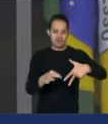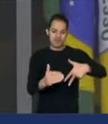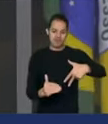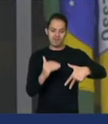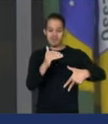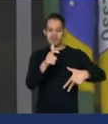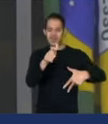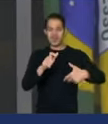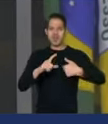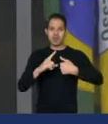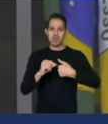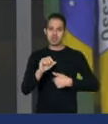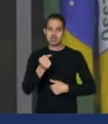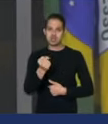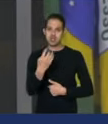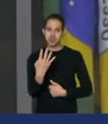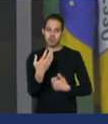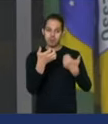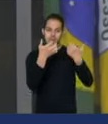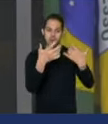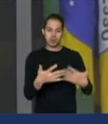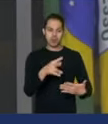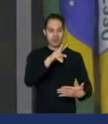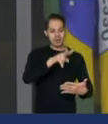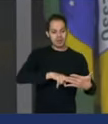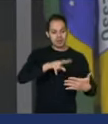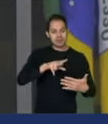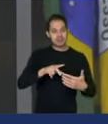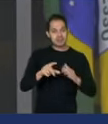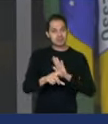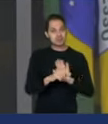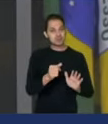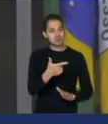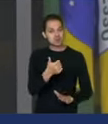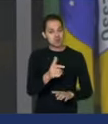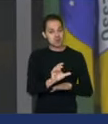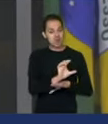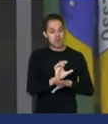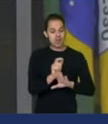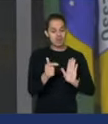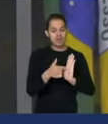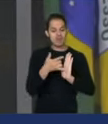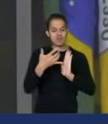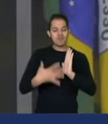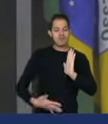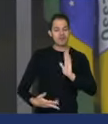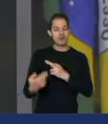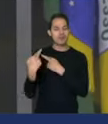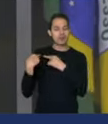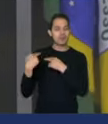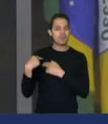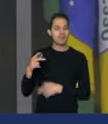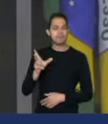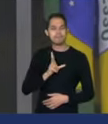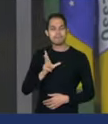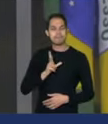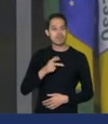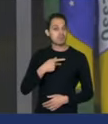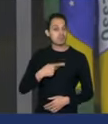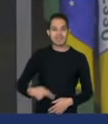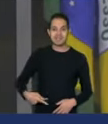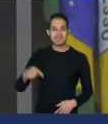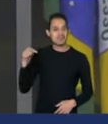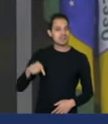artigo 84, inciso 12 da Constituição, que diz que compete privativamente ao presidente da